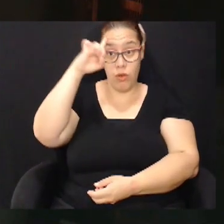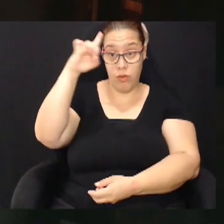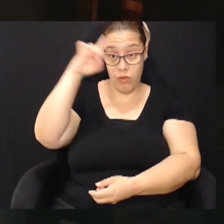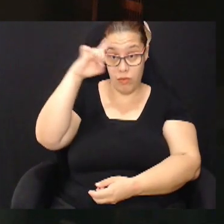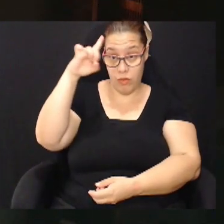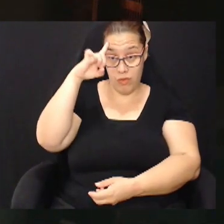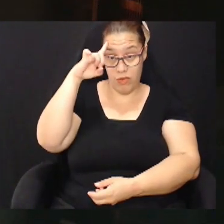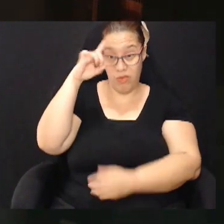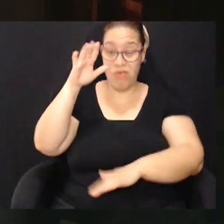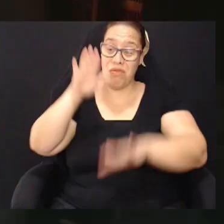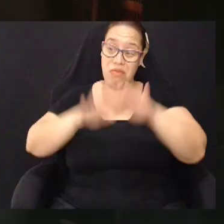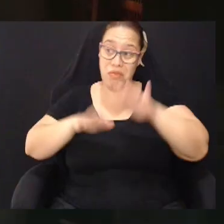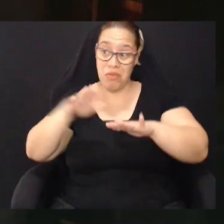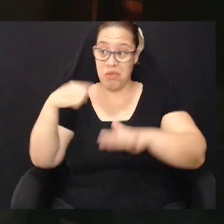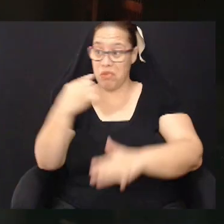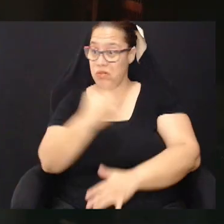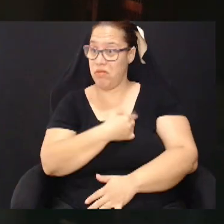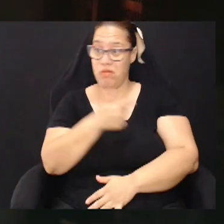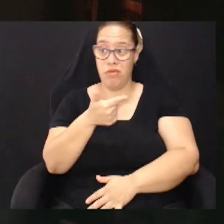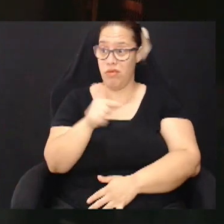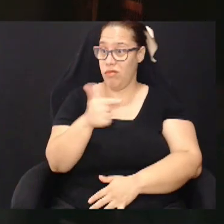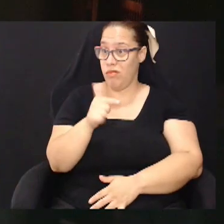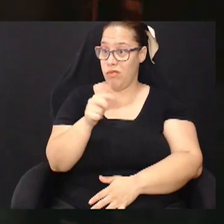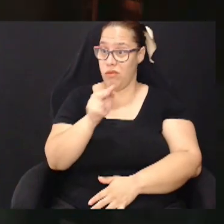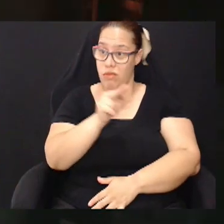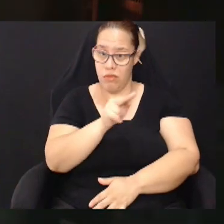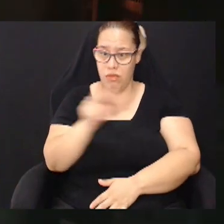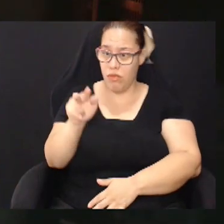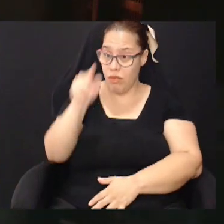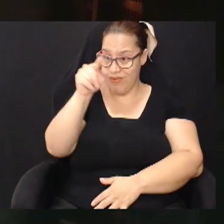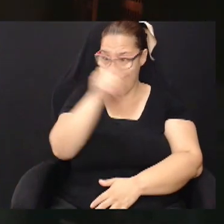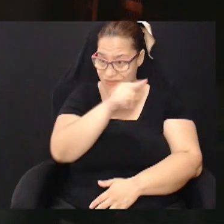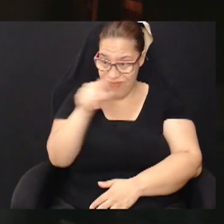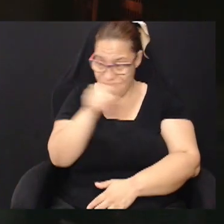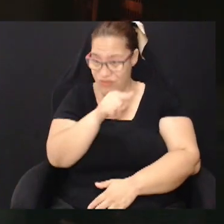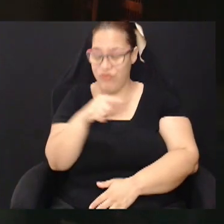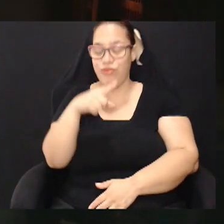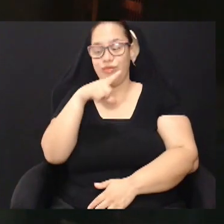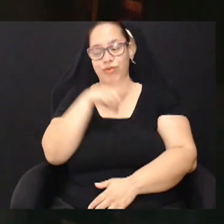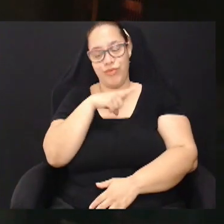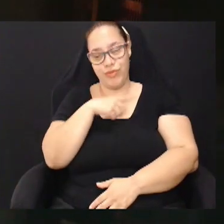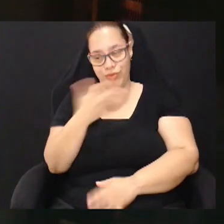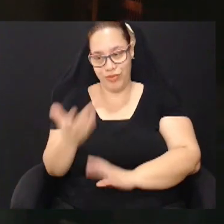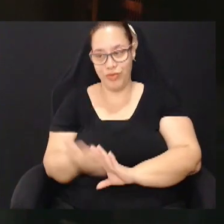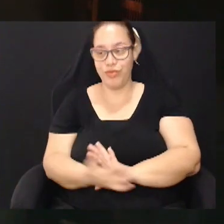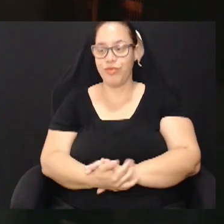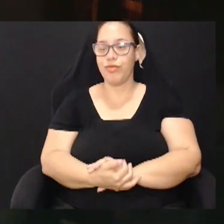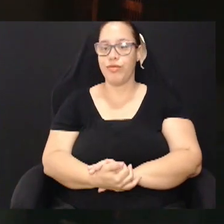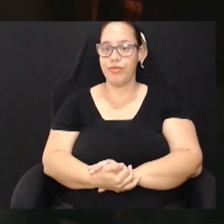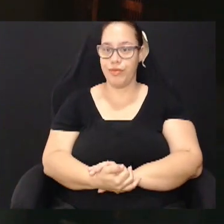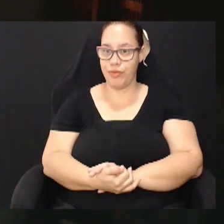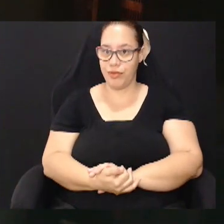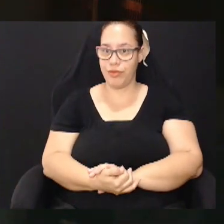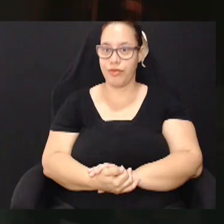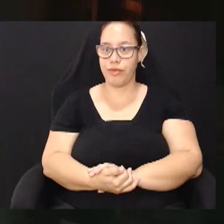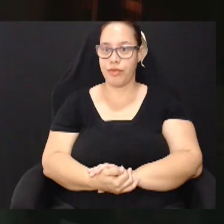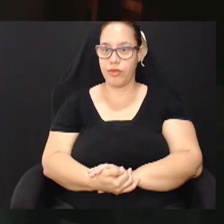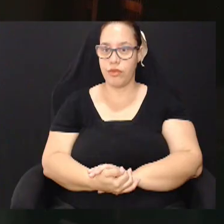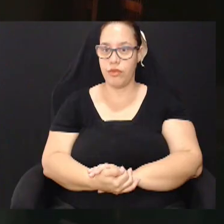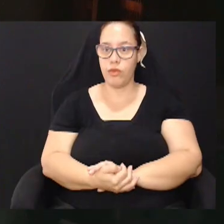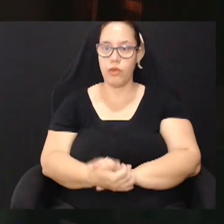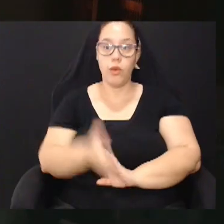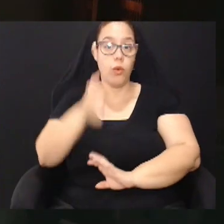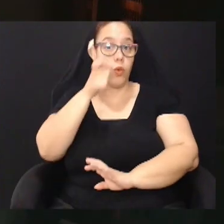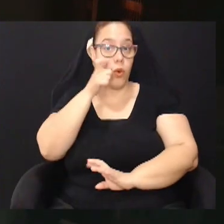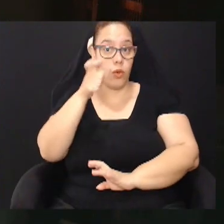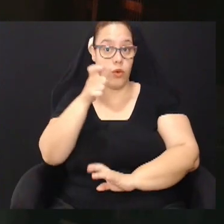vezes nós não temos a visão que vocês, né, têm. Então hoje vai ser uma entrega bem interessante para você que está aí do